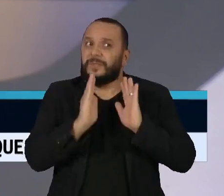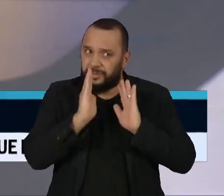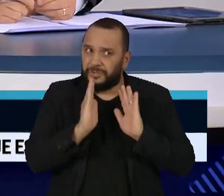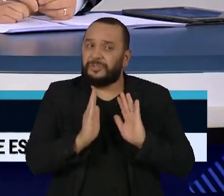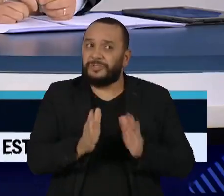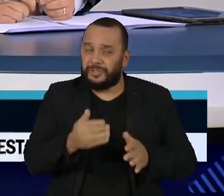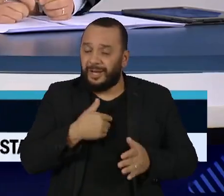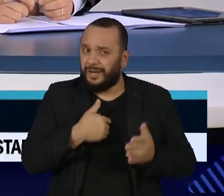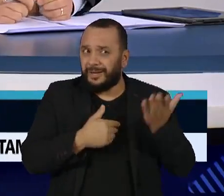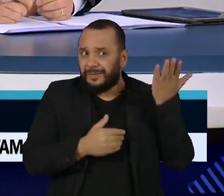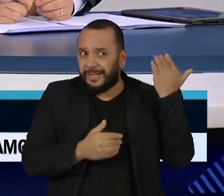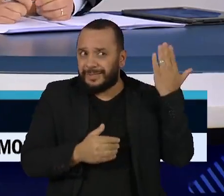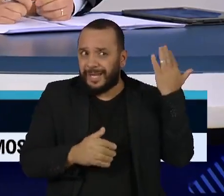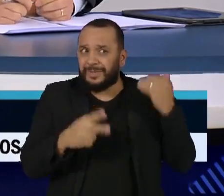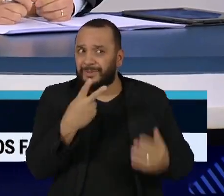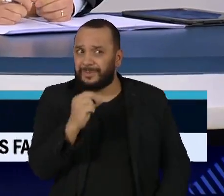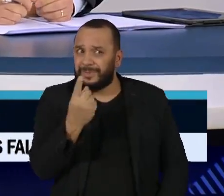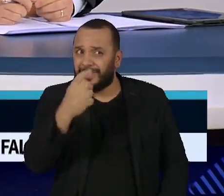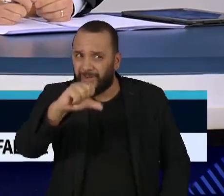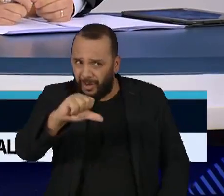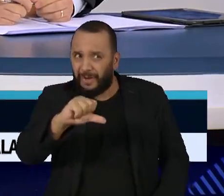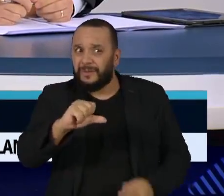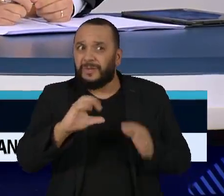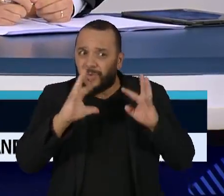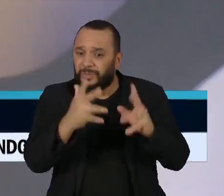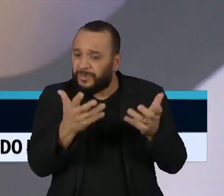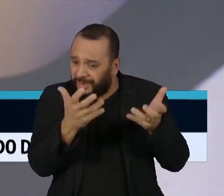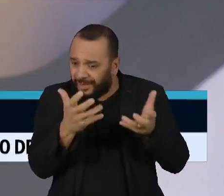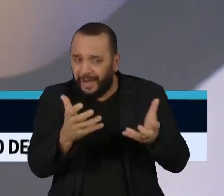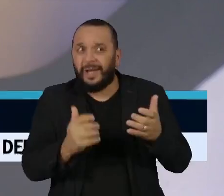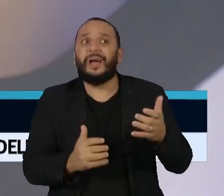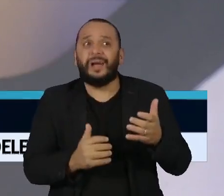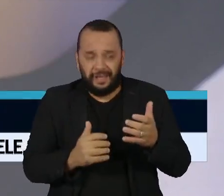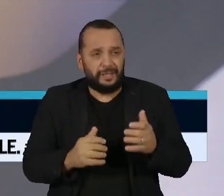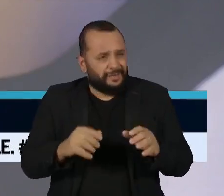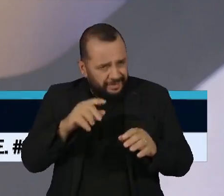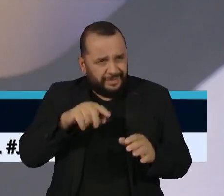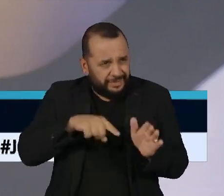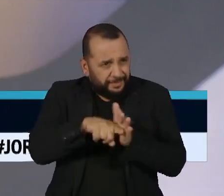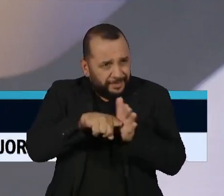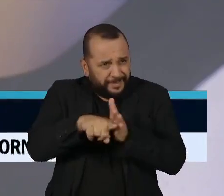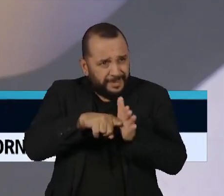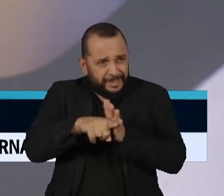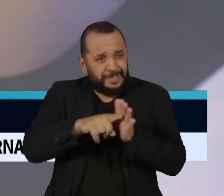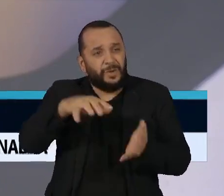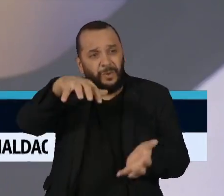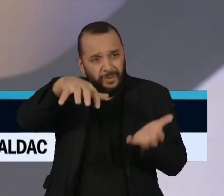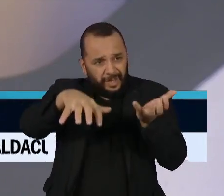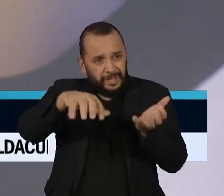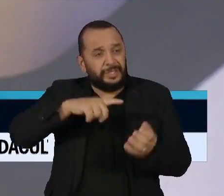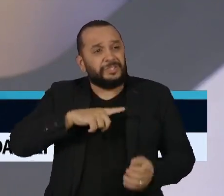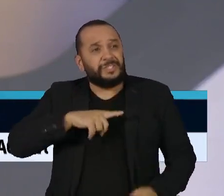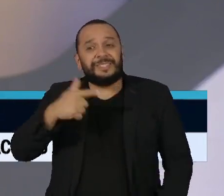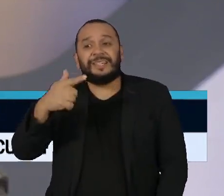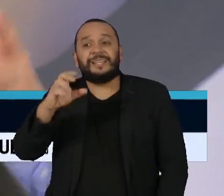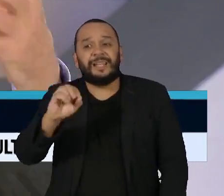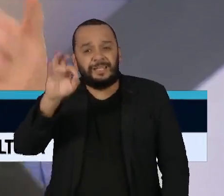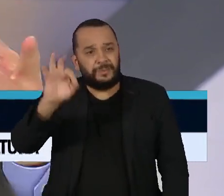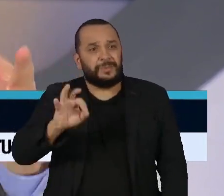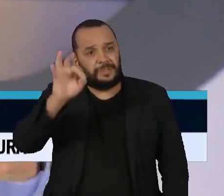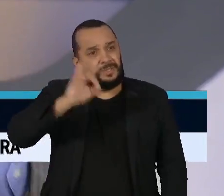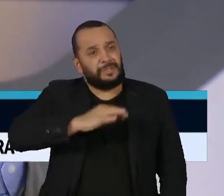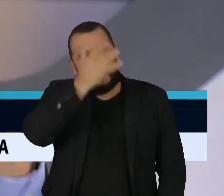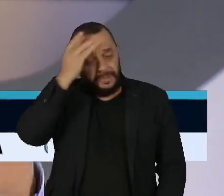Congresso desde 2019. Em 2019, quando você fazia pesquisa no Congresso, já tinha mais de 70% dos congressistas.